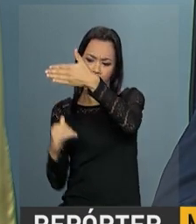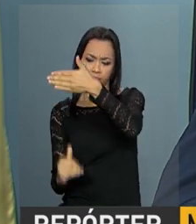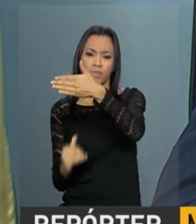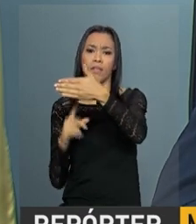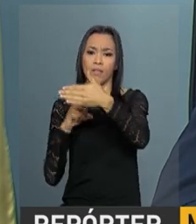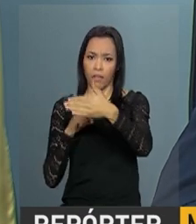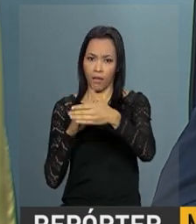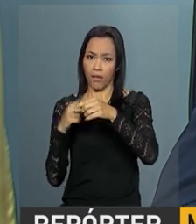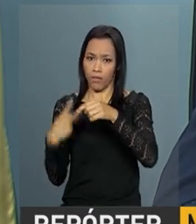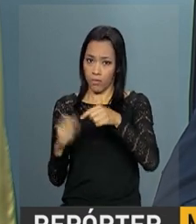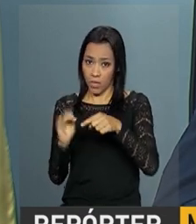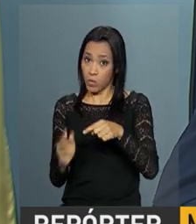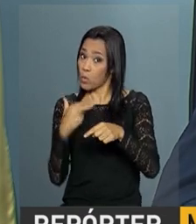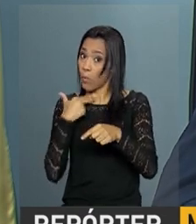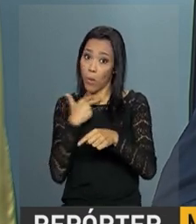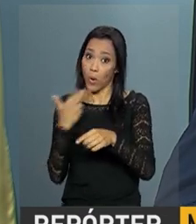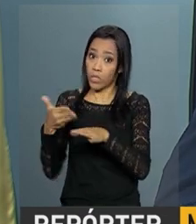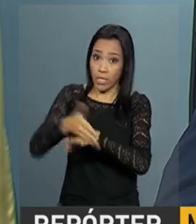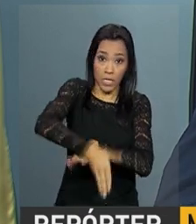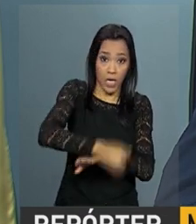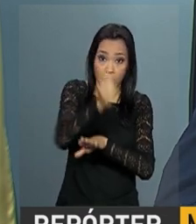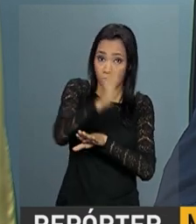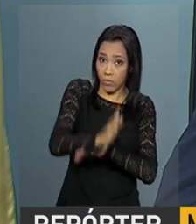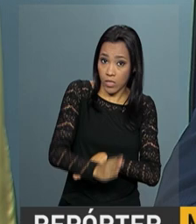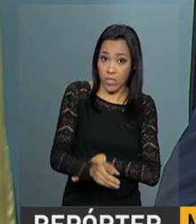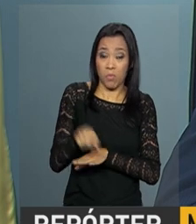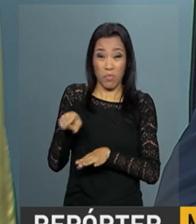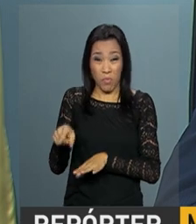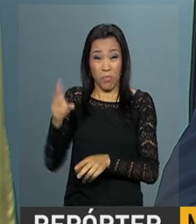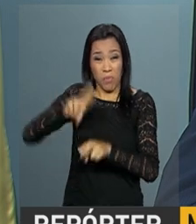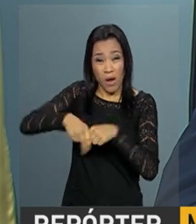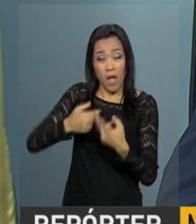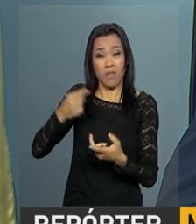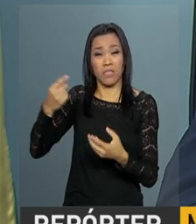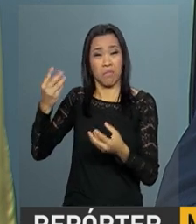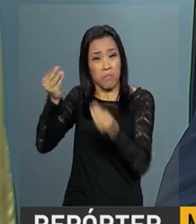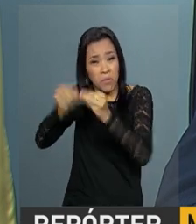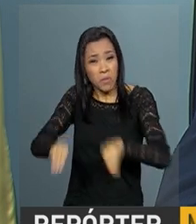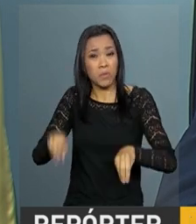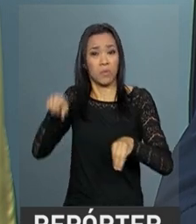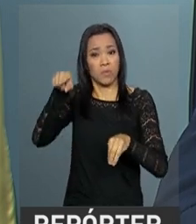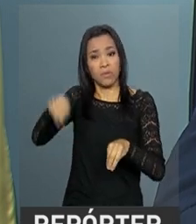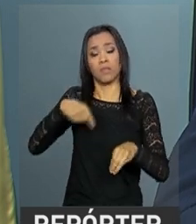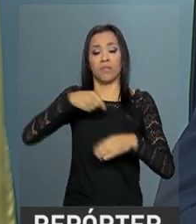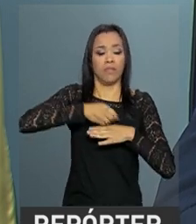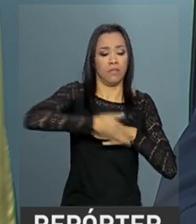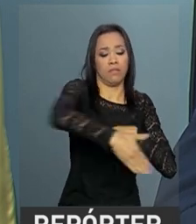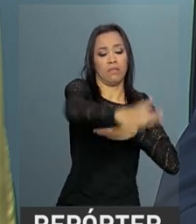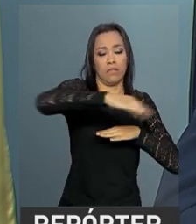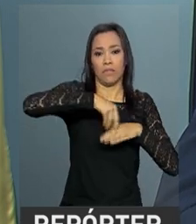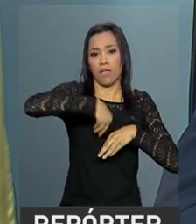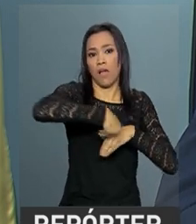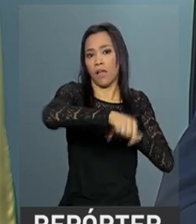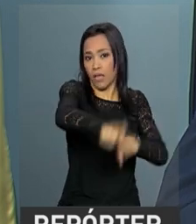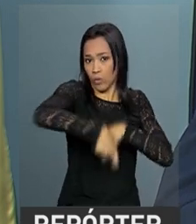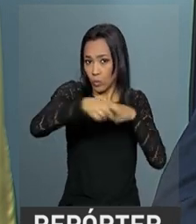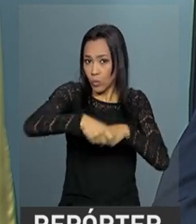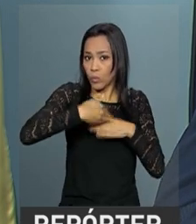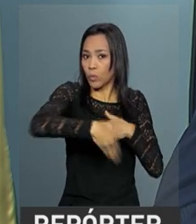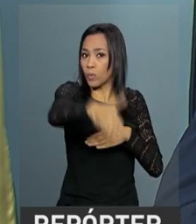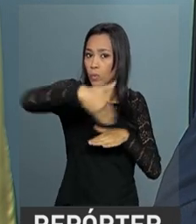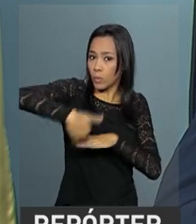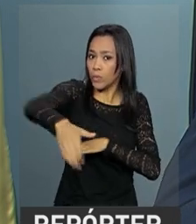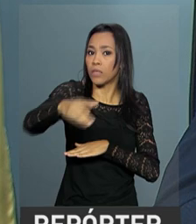podem entrar no Brasil pelo potencial dano que elas representam para a agricultura. E essa é uma lista que é